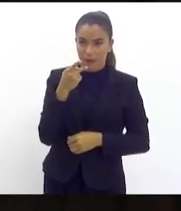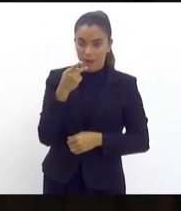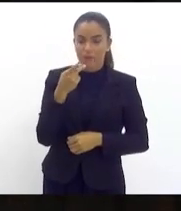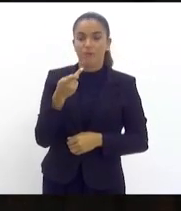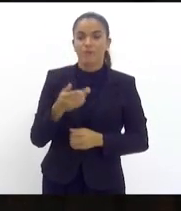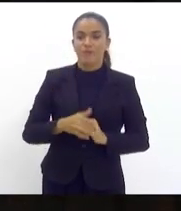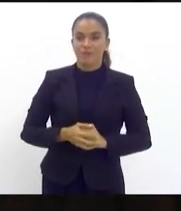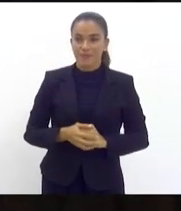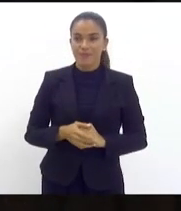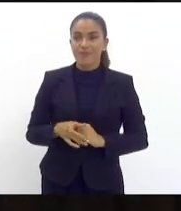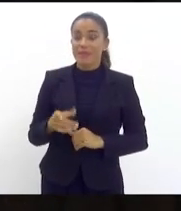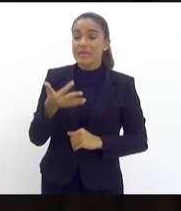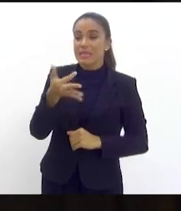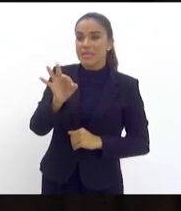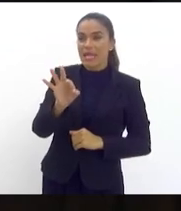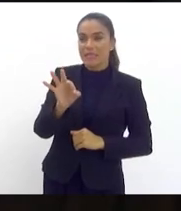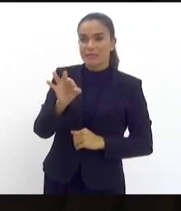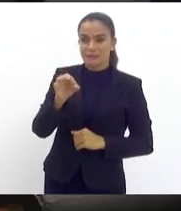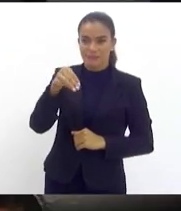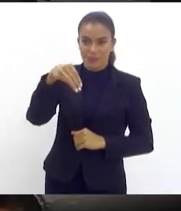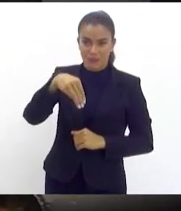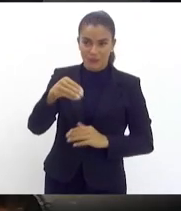Vossa Excelência dispõe de 10 minutos.